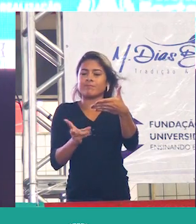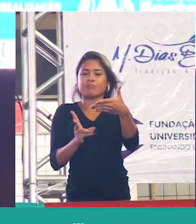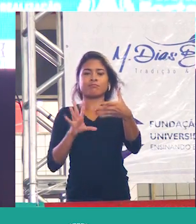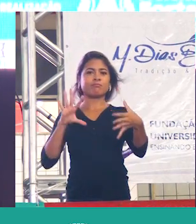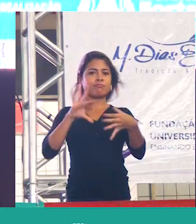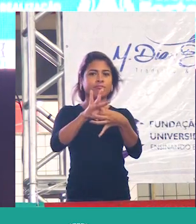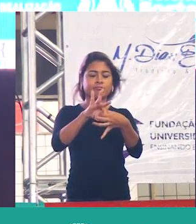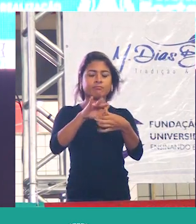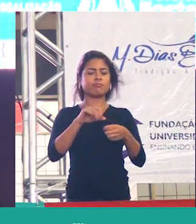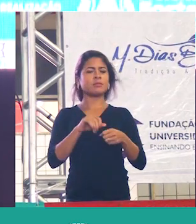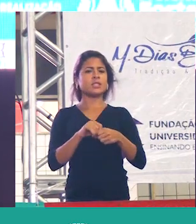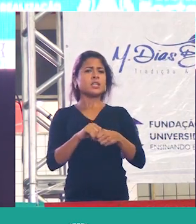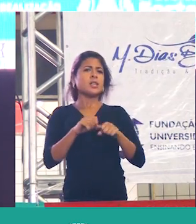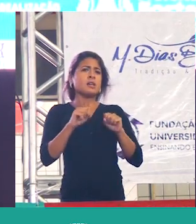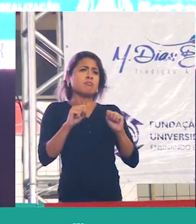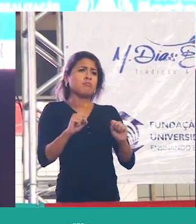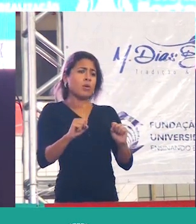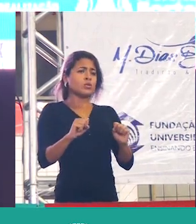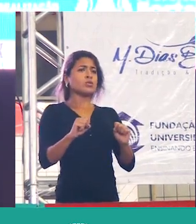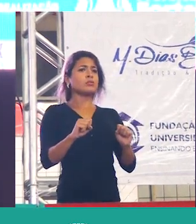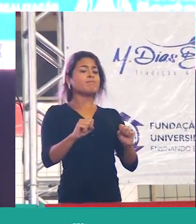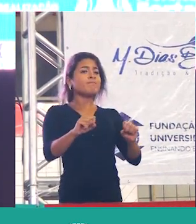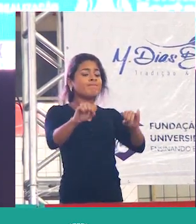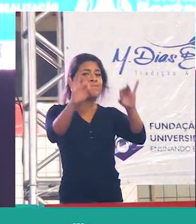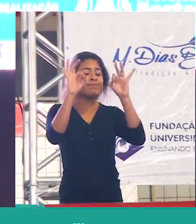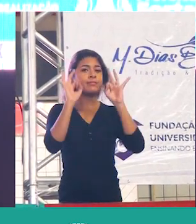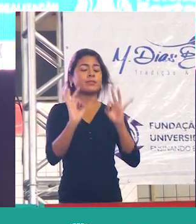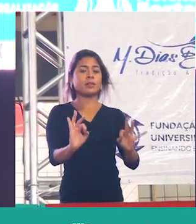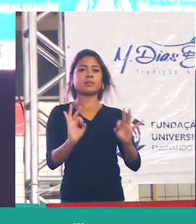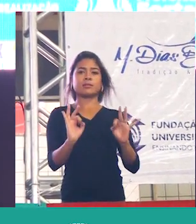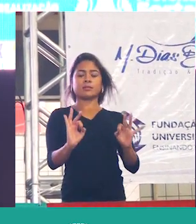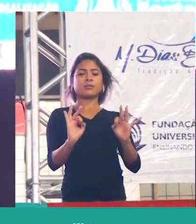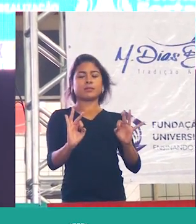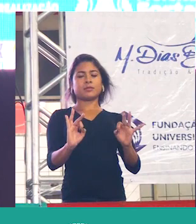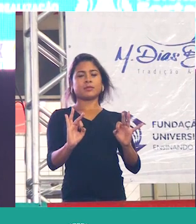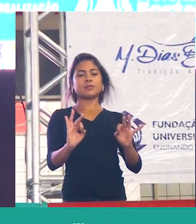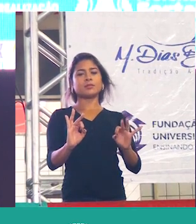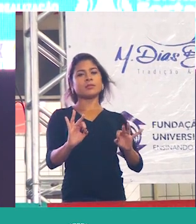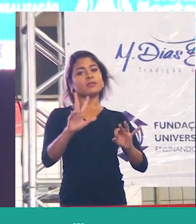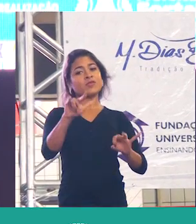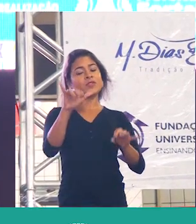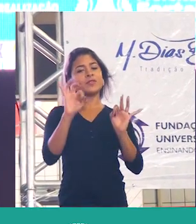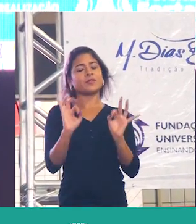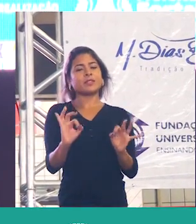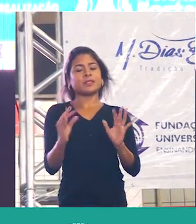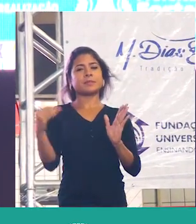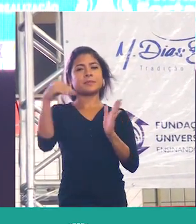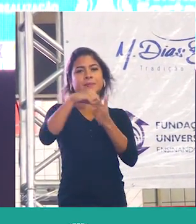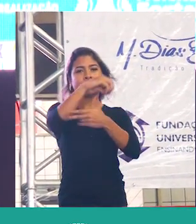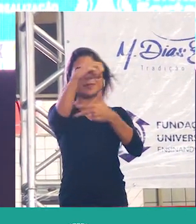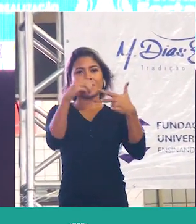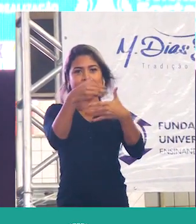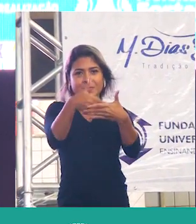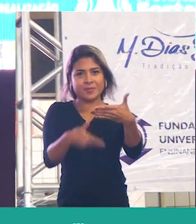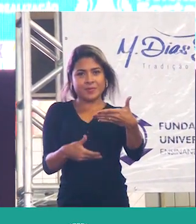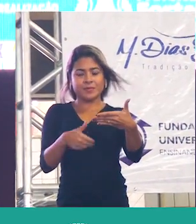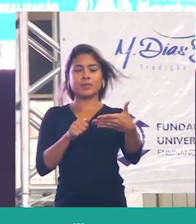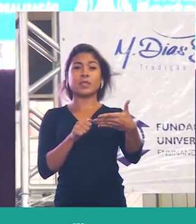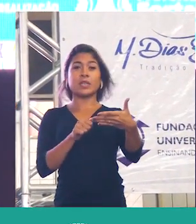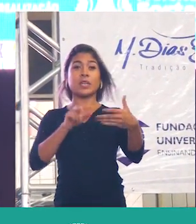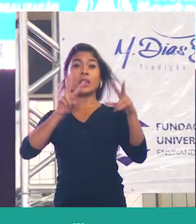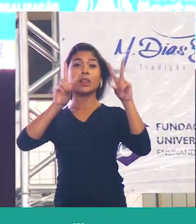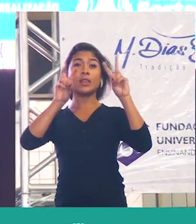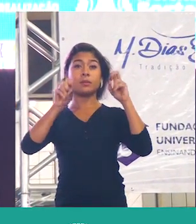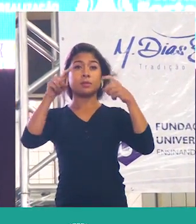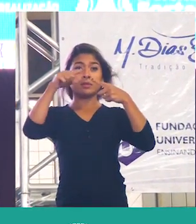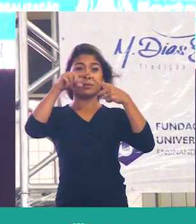diria possivelmente, mas com certeza cairão. Eu me refiro à